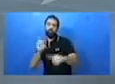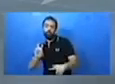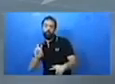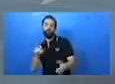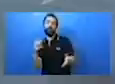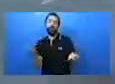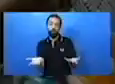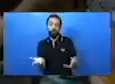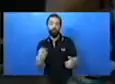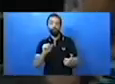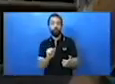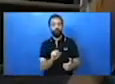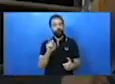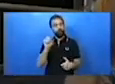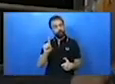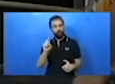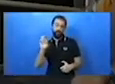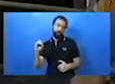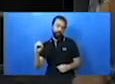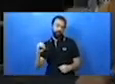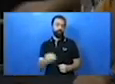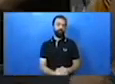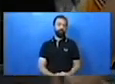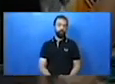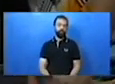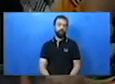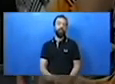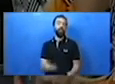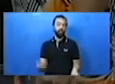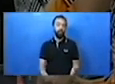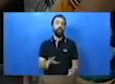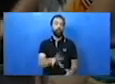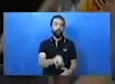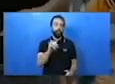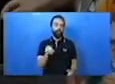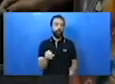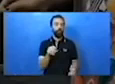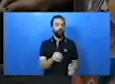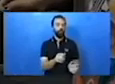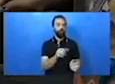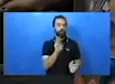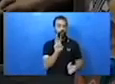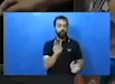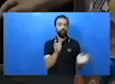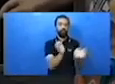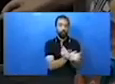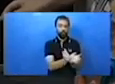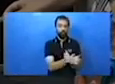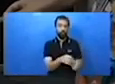quantos eu tenho? 10. E se eu pegar 3 grupos, eu tenho